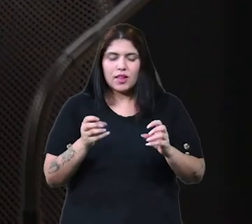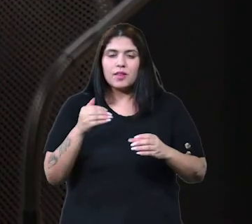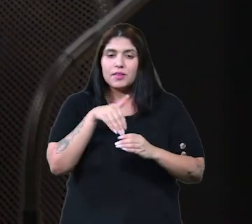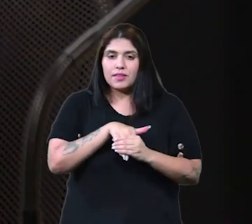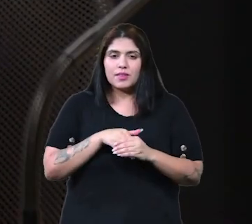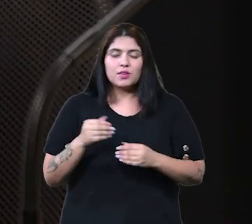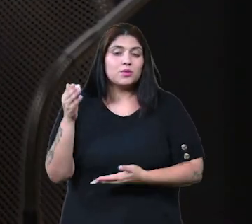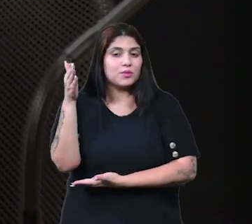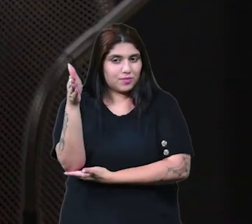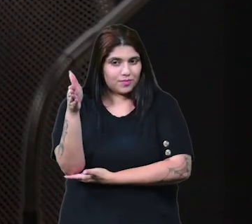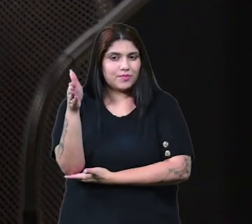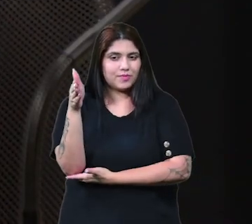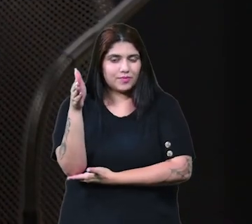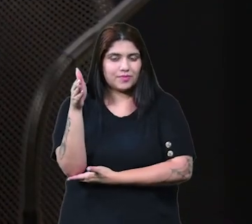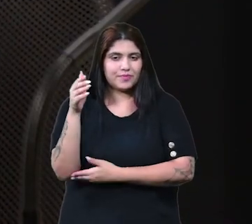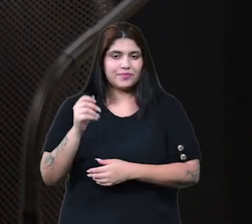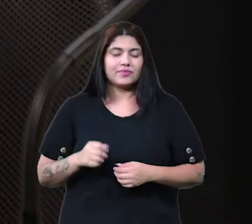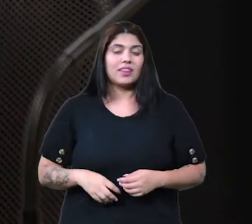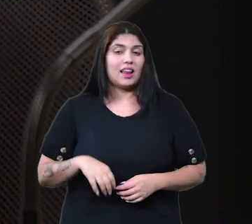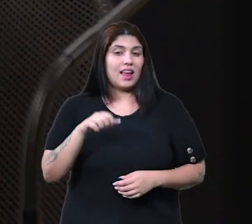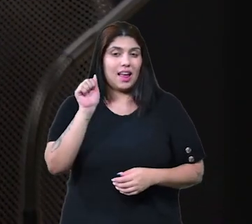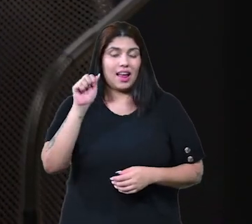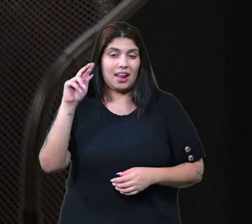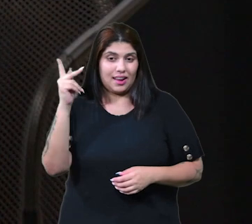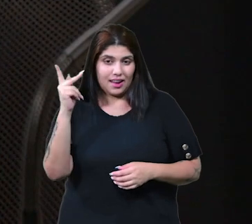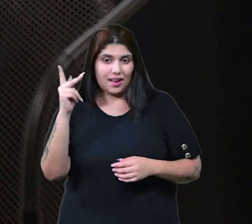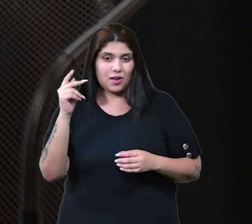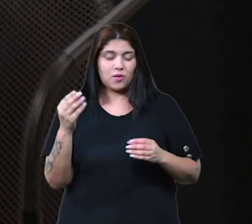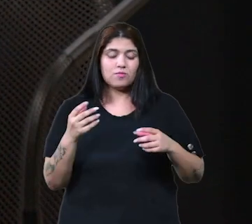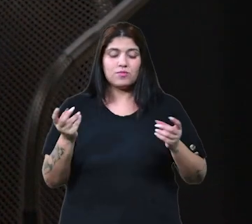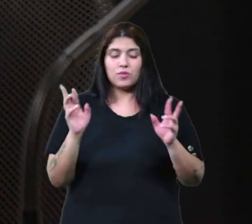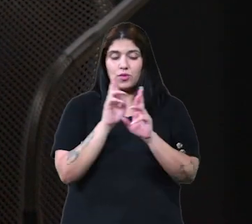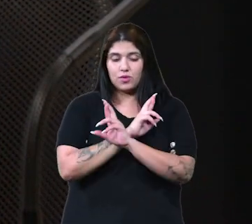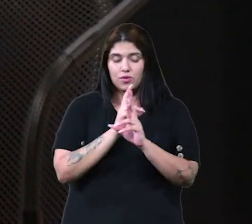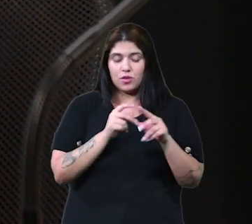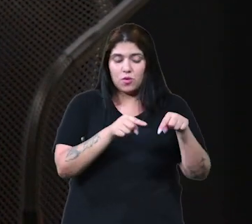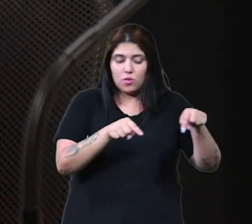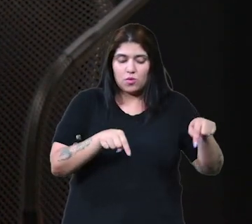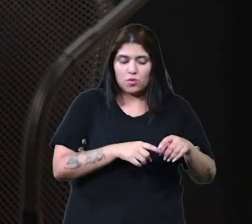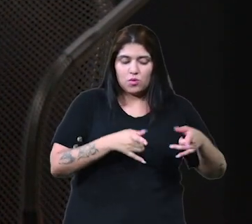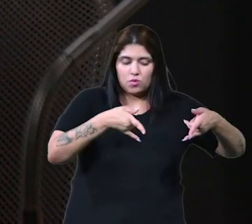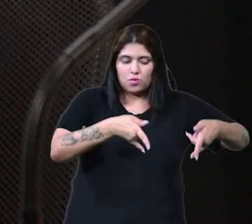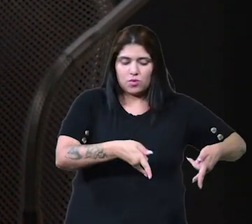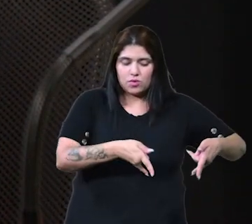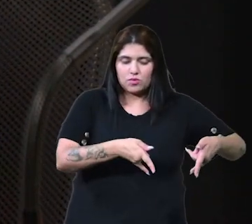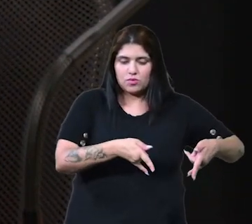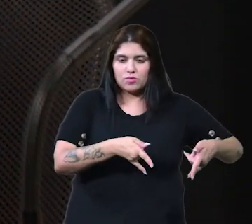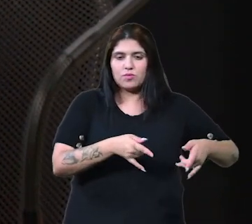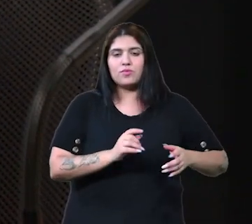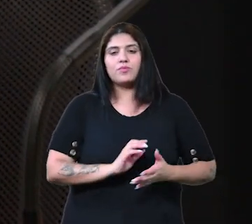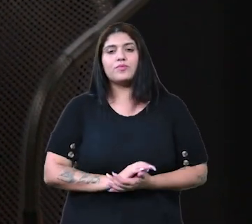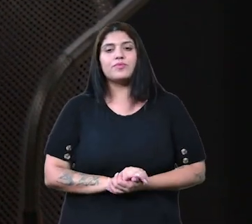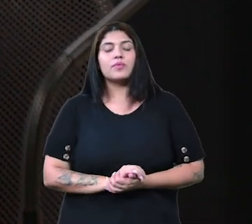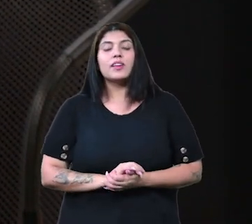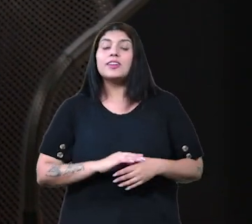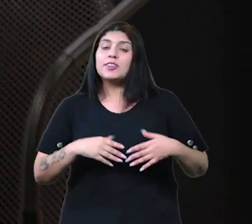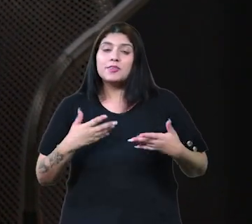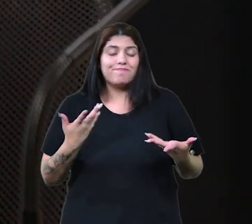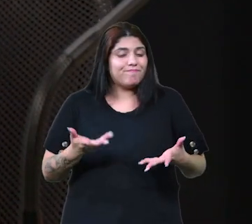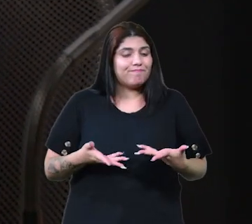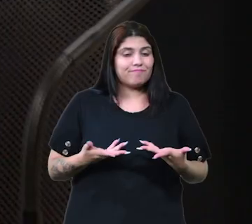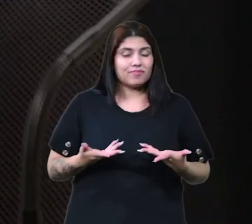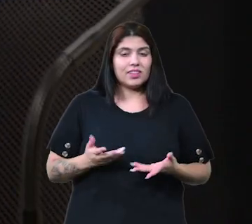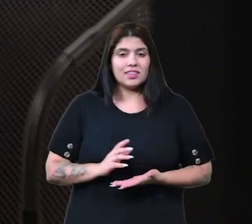a unidade habitacional, o quarto do hotel. Mas também tem as outras dimensões do alimentar, do entreter e até mesmo